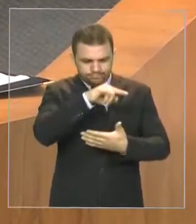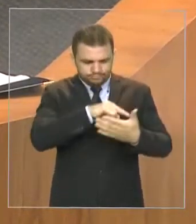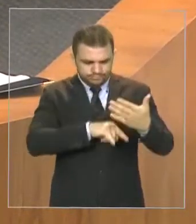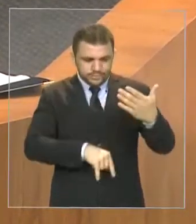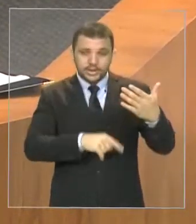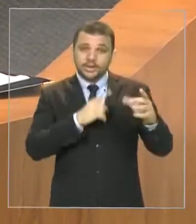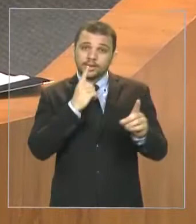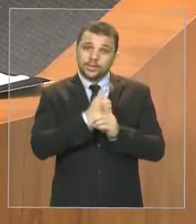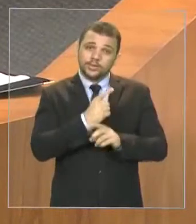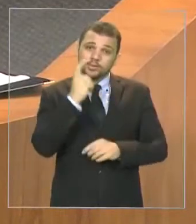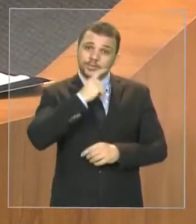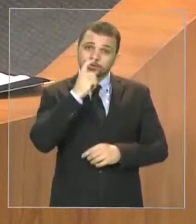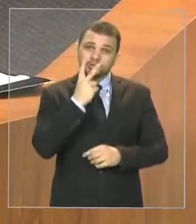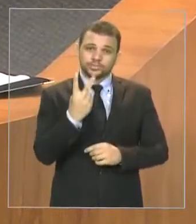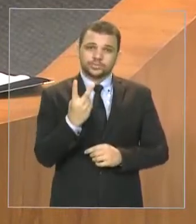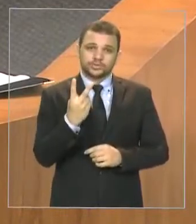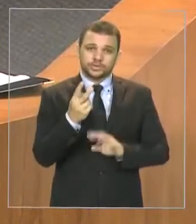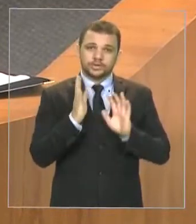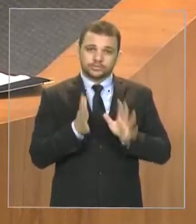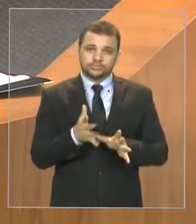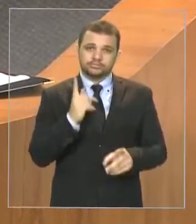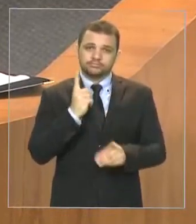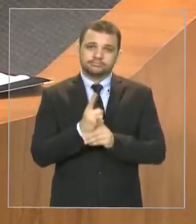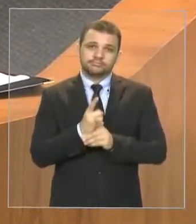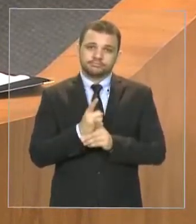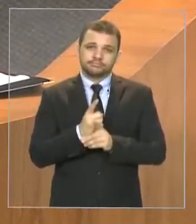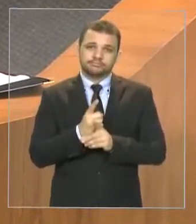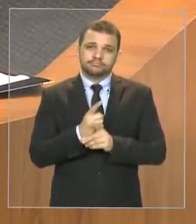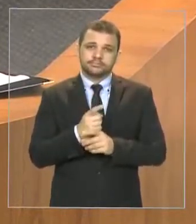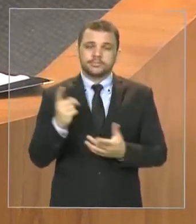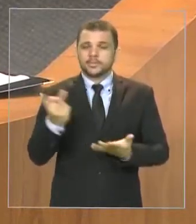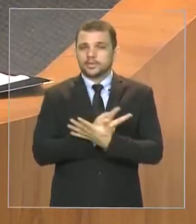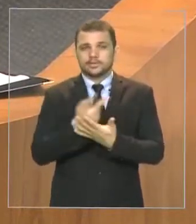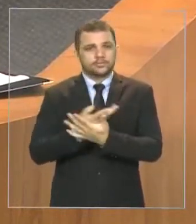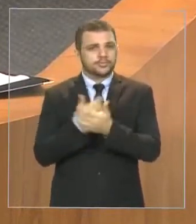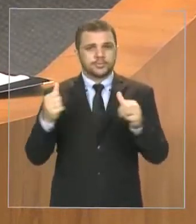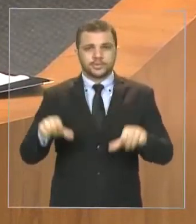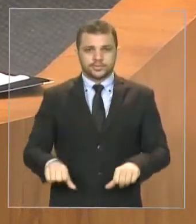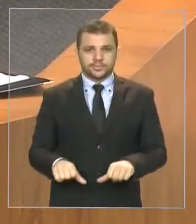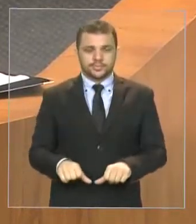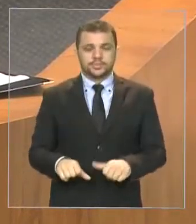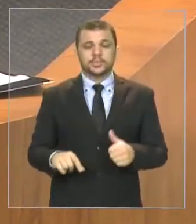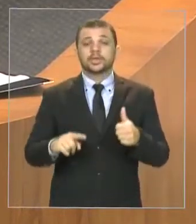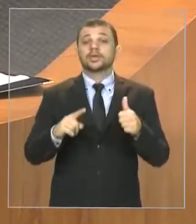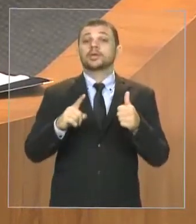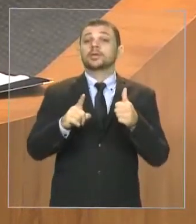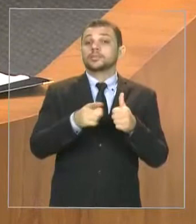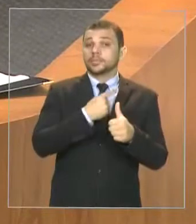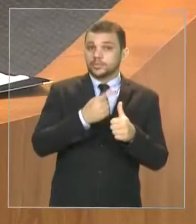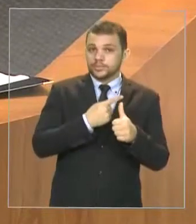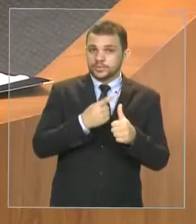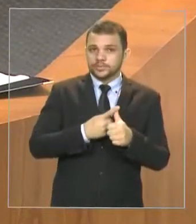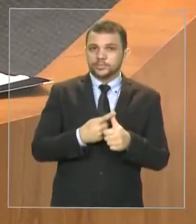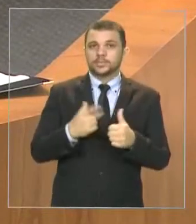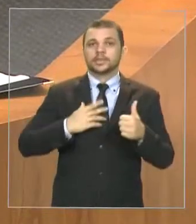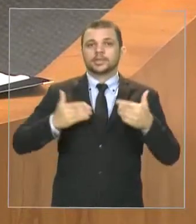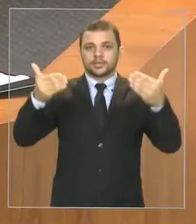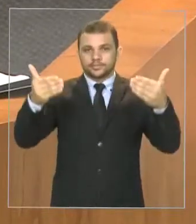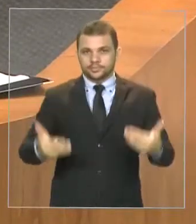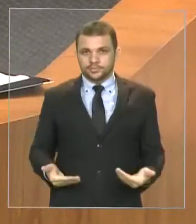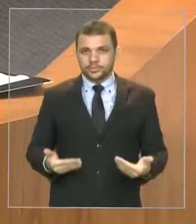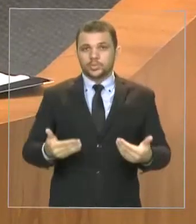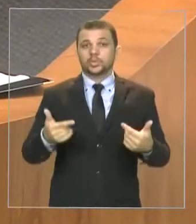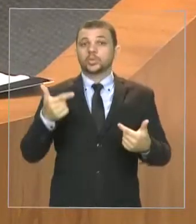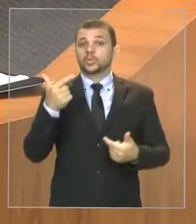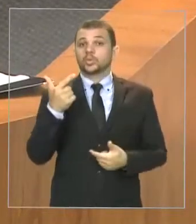mentiras ou 2 erros grotescos, grosseiros. Primeiro, 2 relações em que mais de